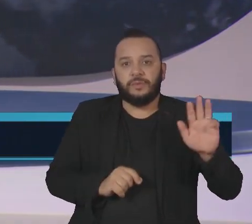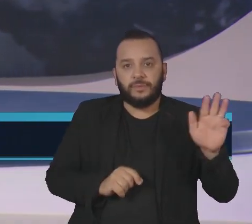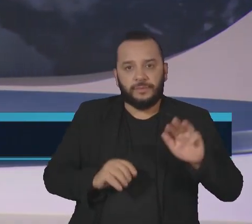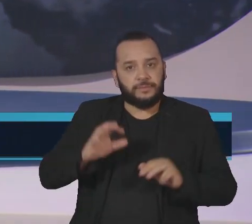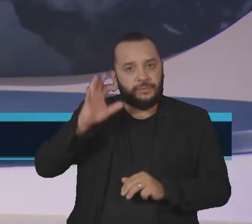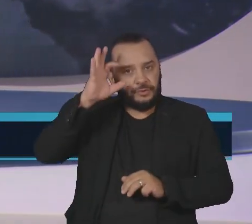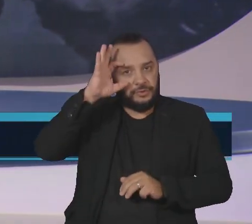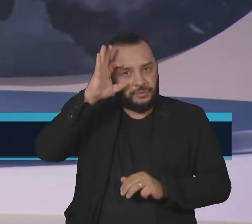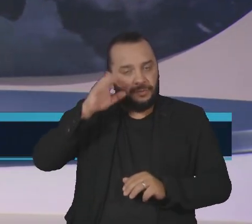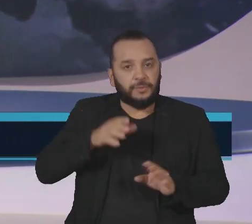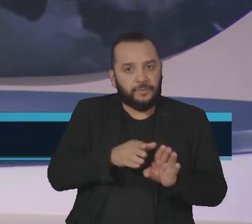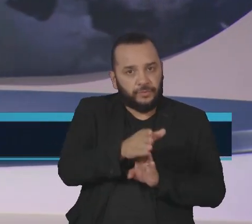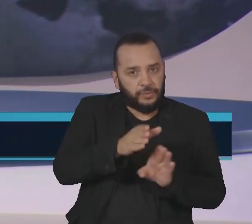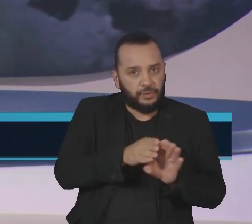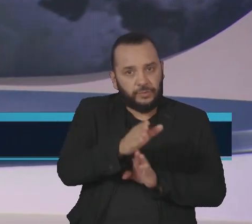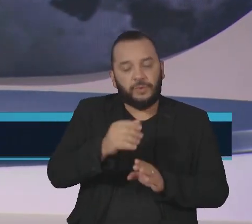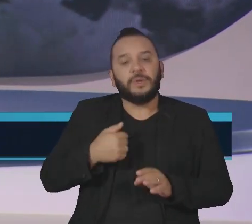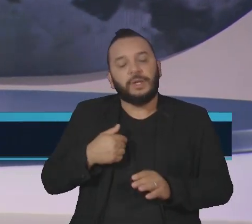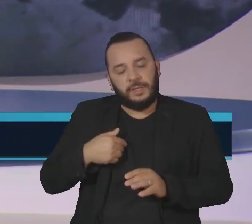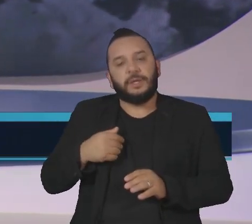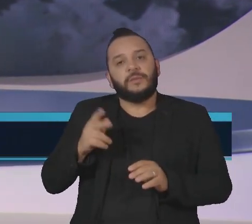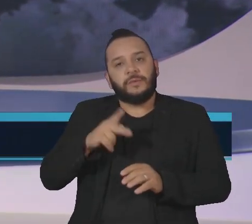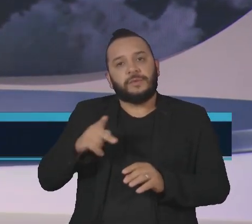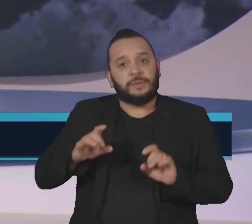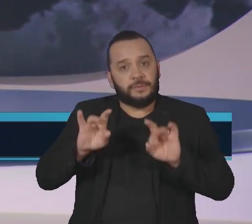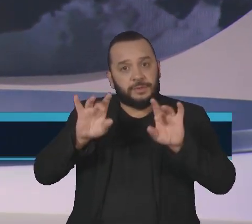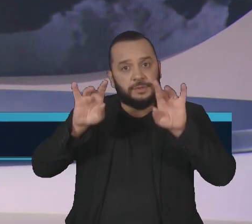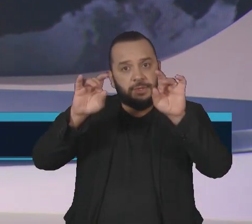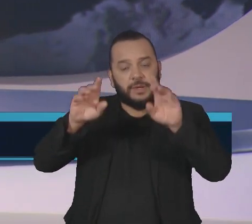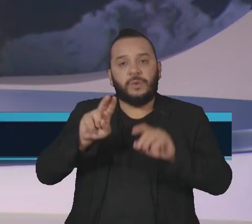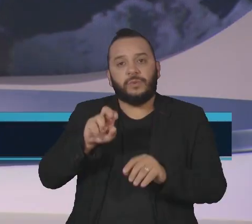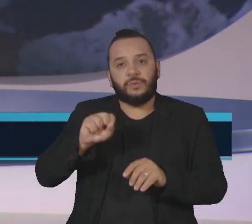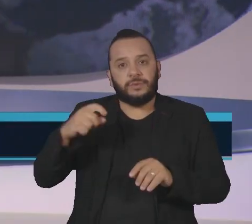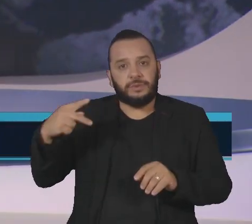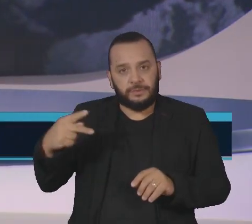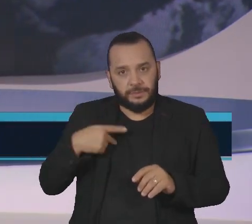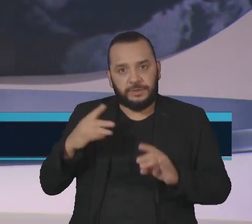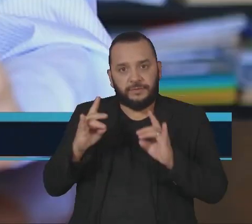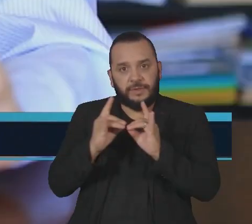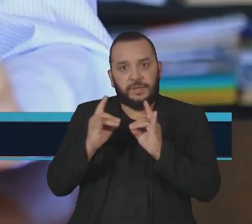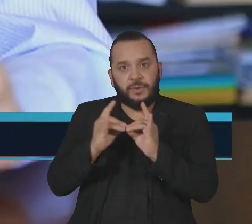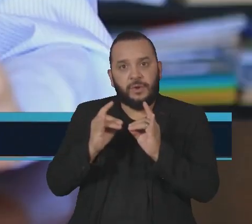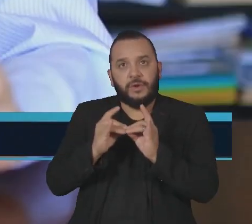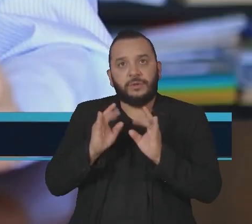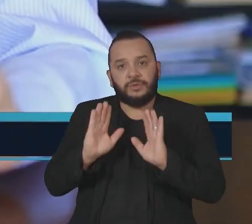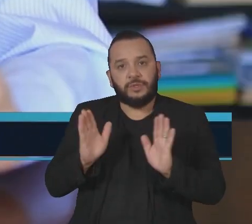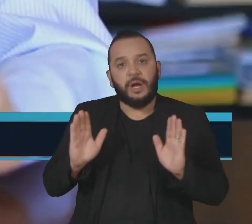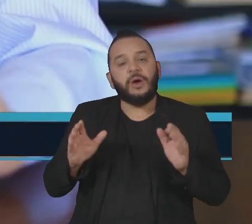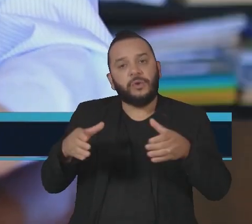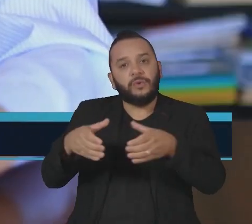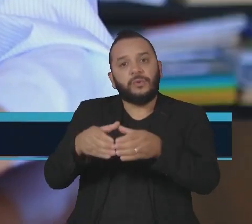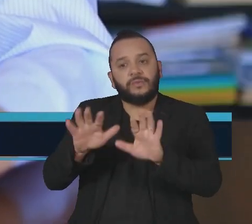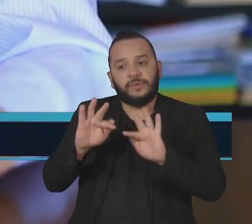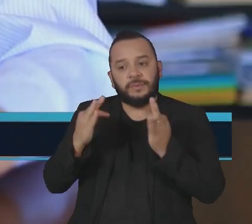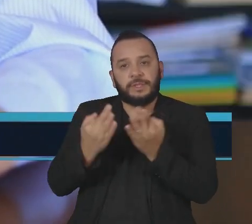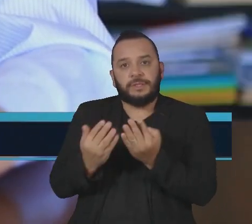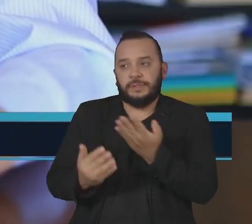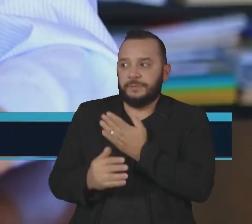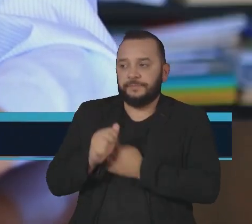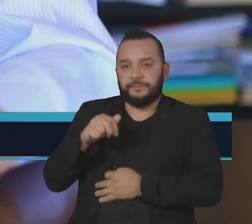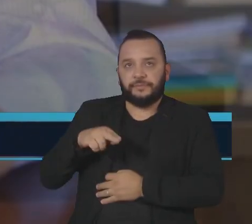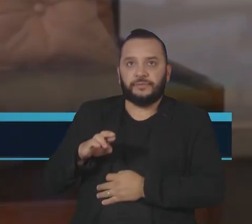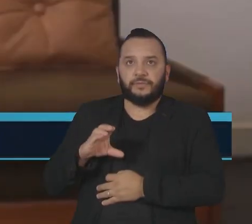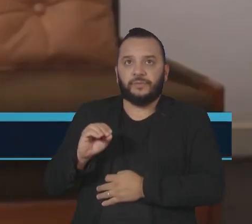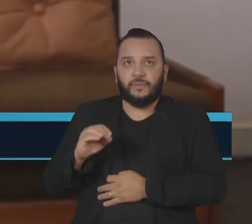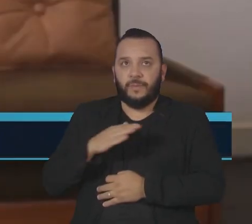informal. Professor emérito da USP, foi enterrado hoje numa cerimônia fechada à família. Antônio Delfim Neto morreu